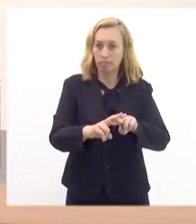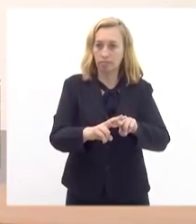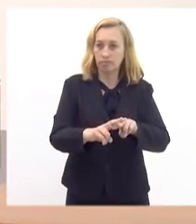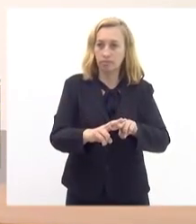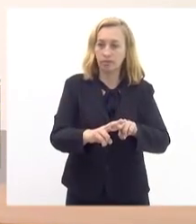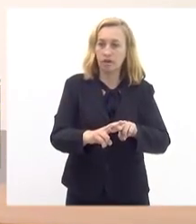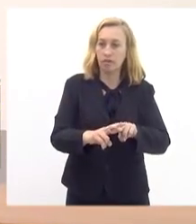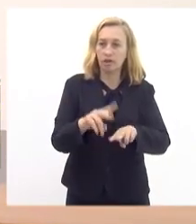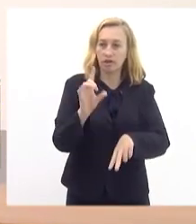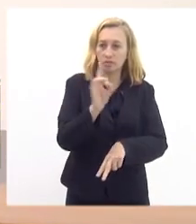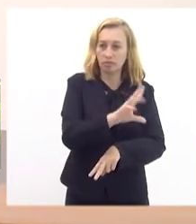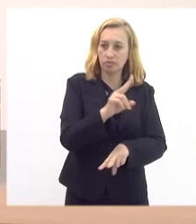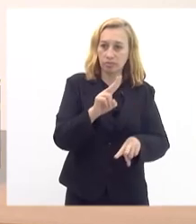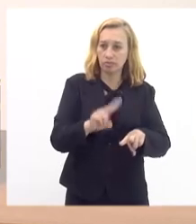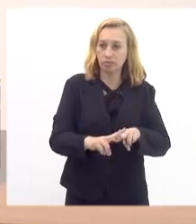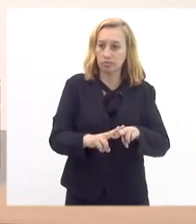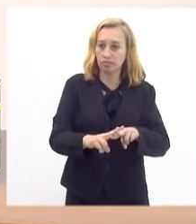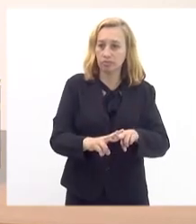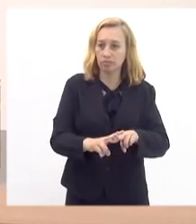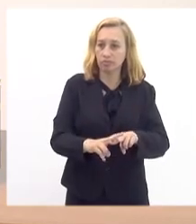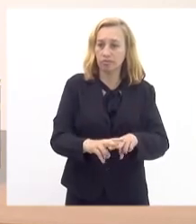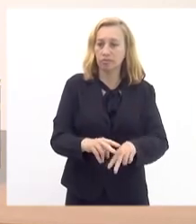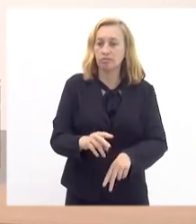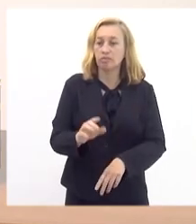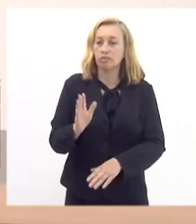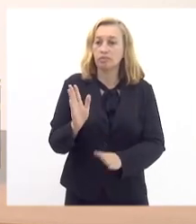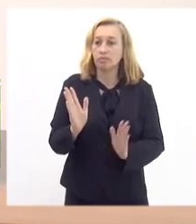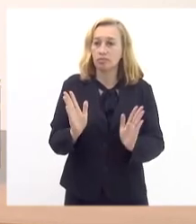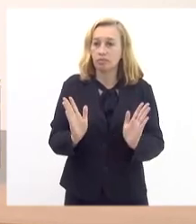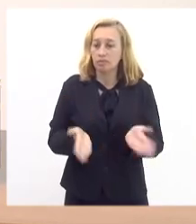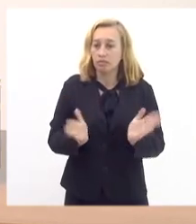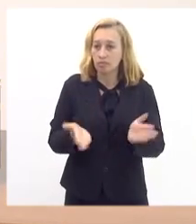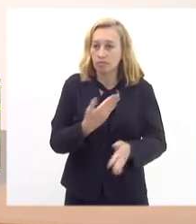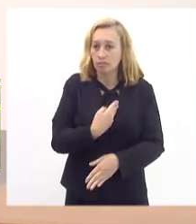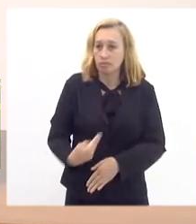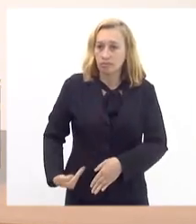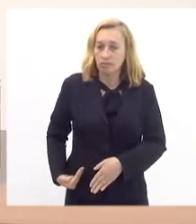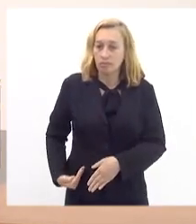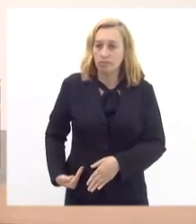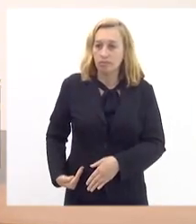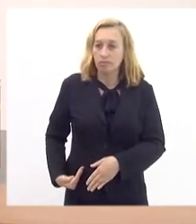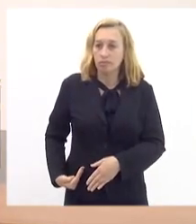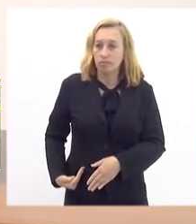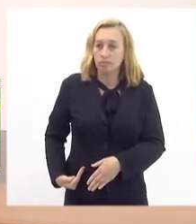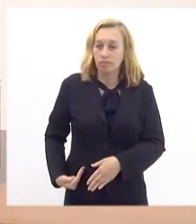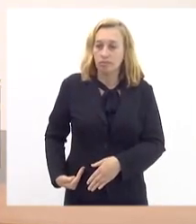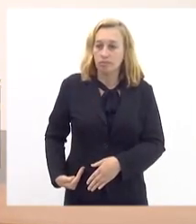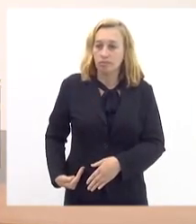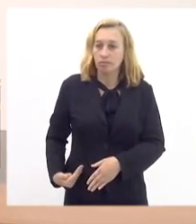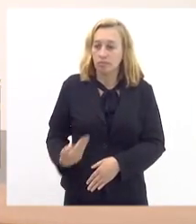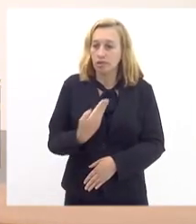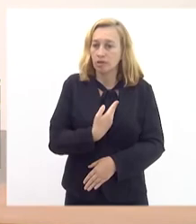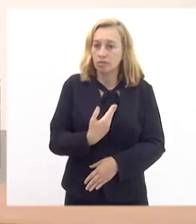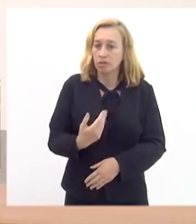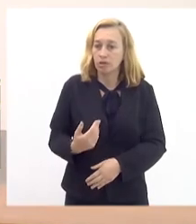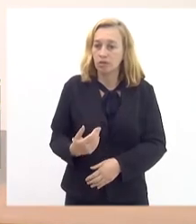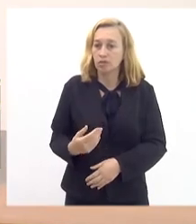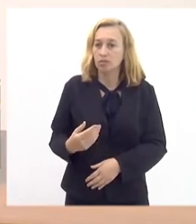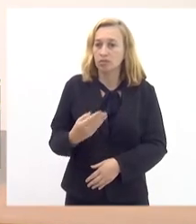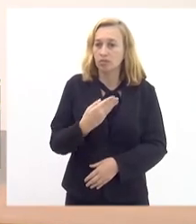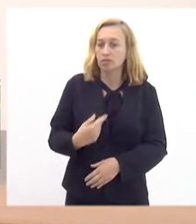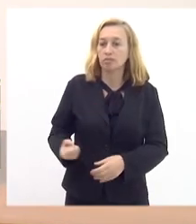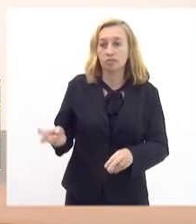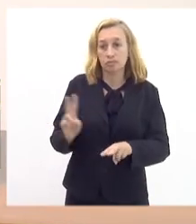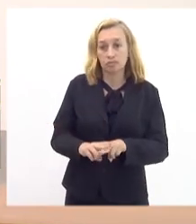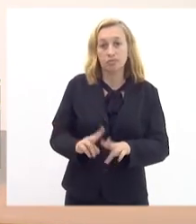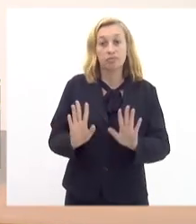os últimos 4 sendo que o atual é da gestão do que tá preso bom então